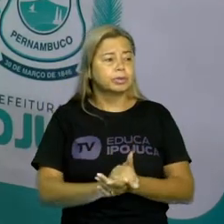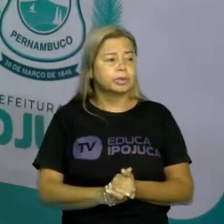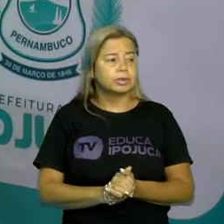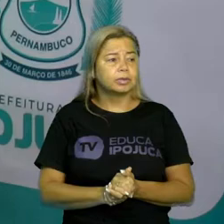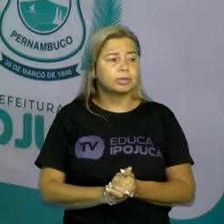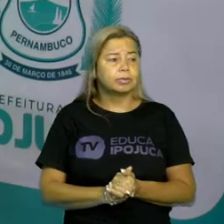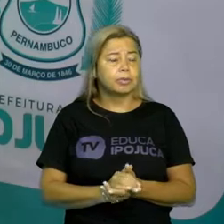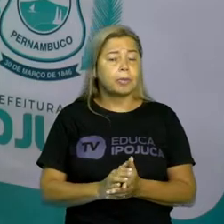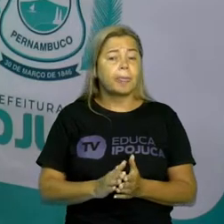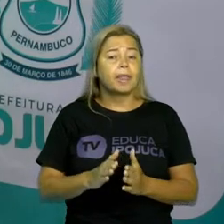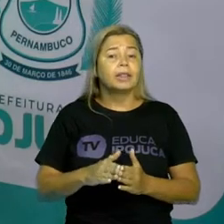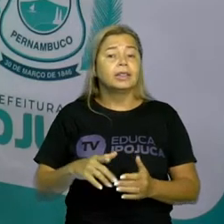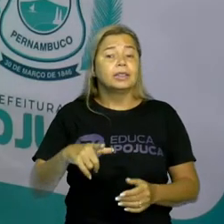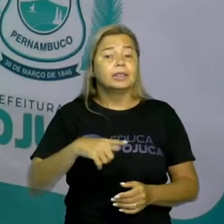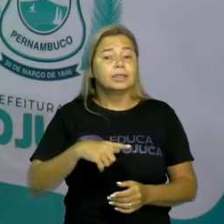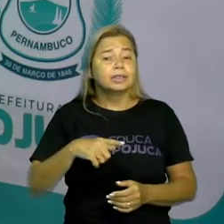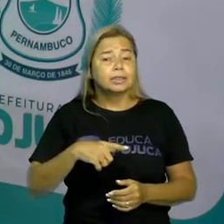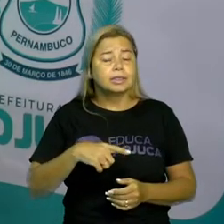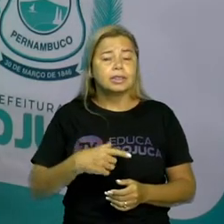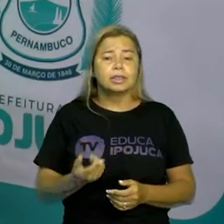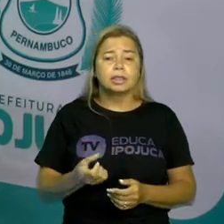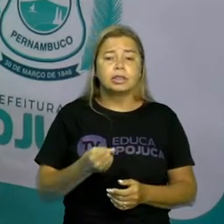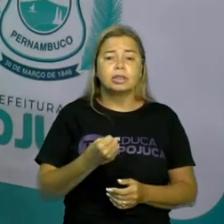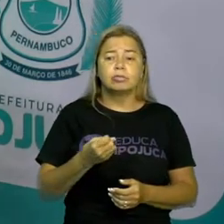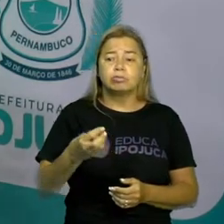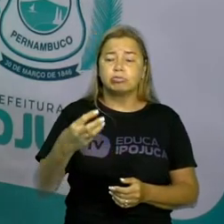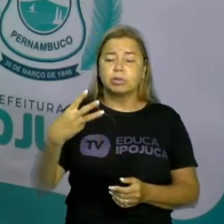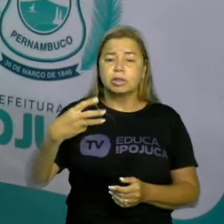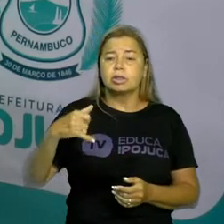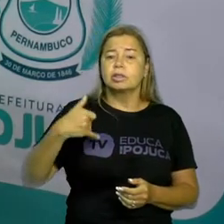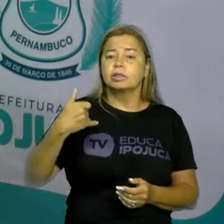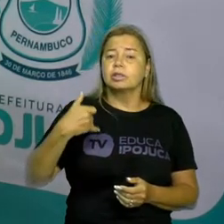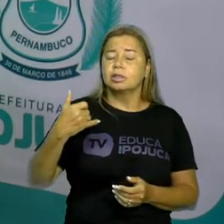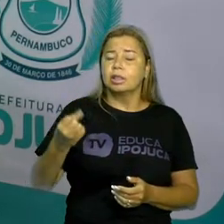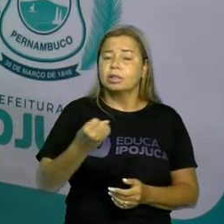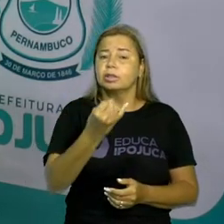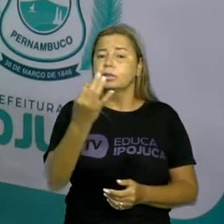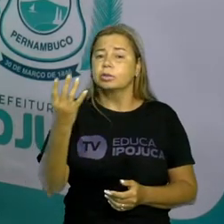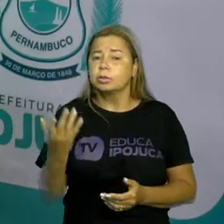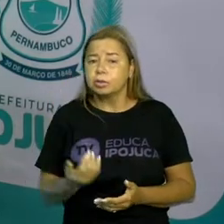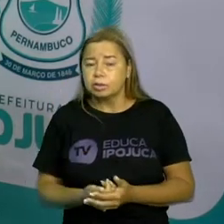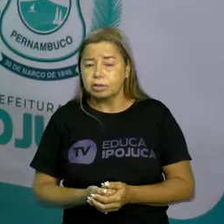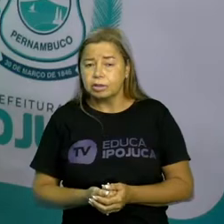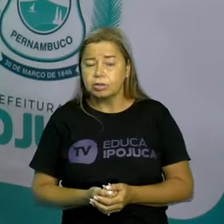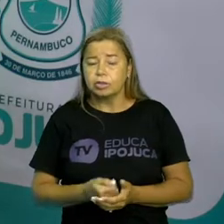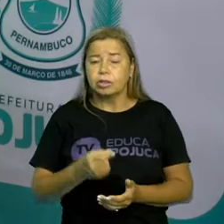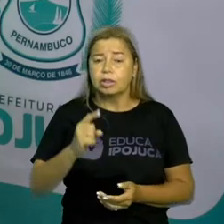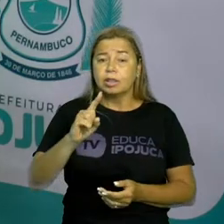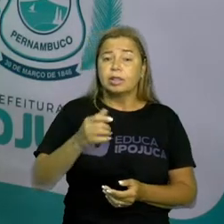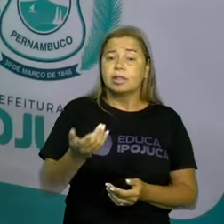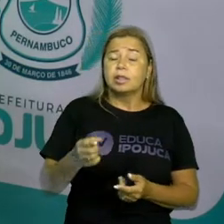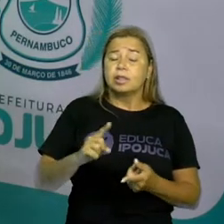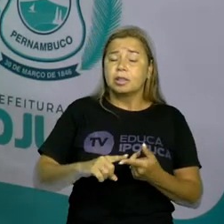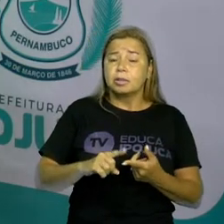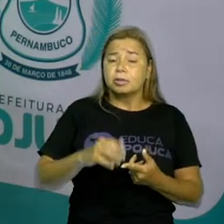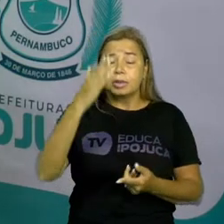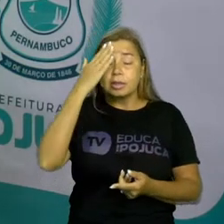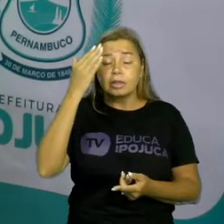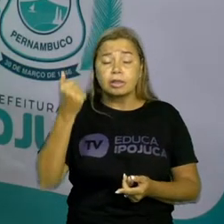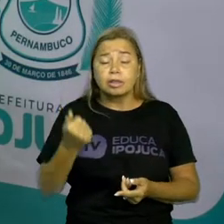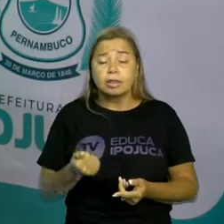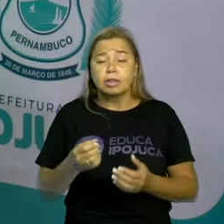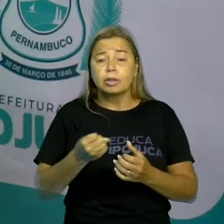já sei quantas crianças têm 3 anos, quantas crianças têm 2 anos. E agora eu quero saber quantas crianças têm 1